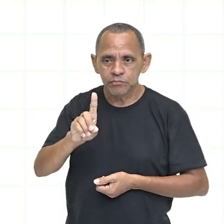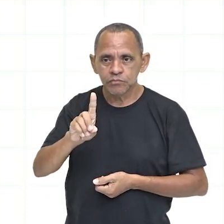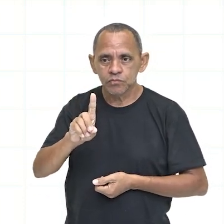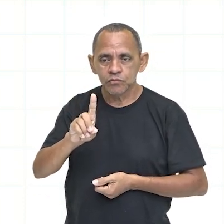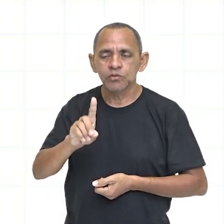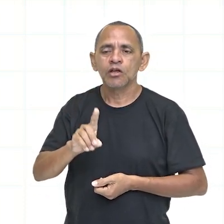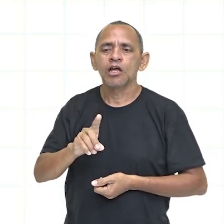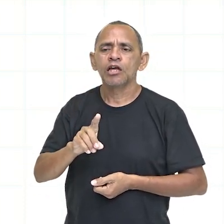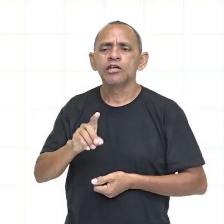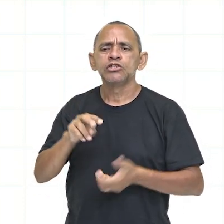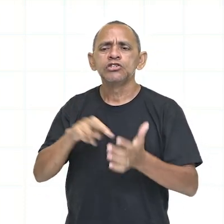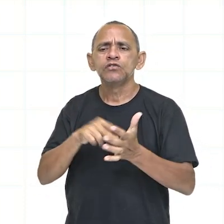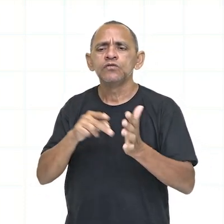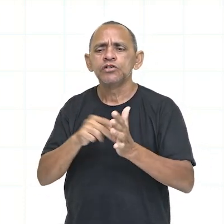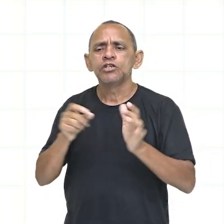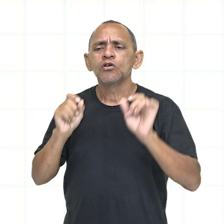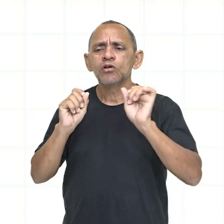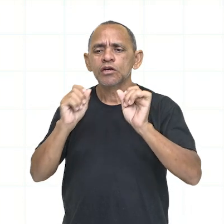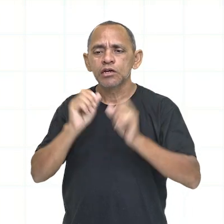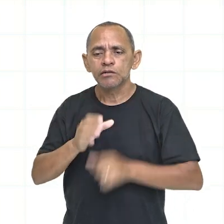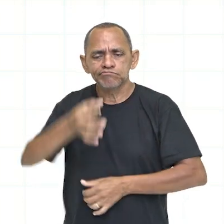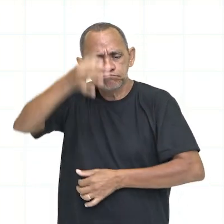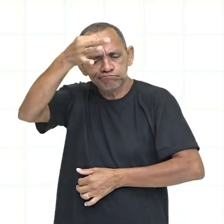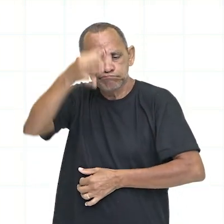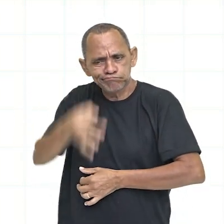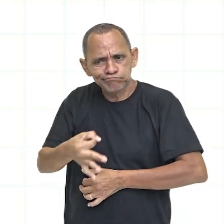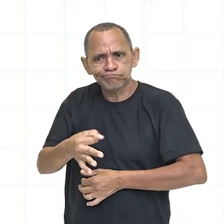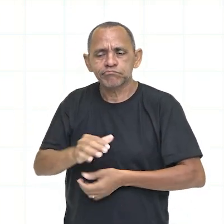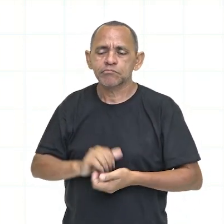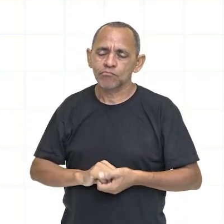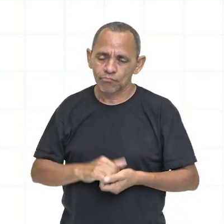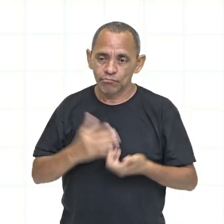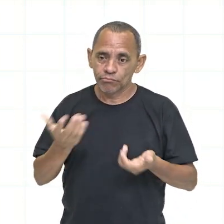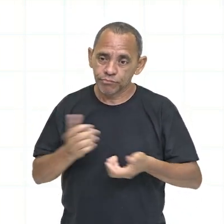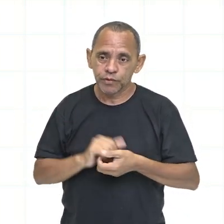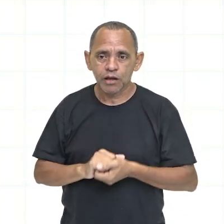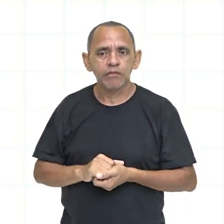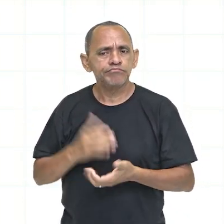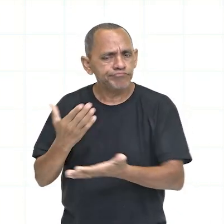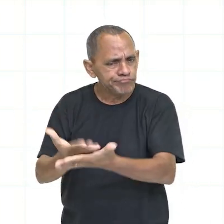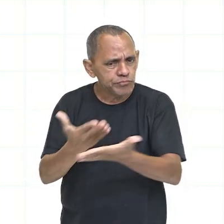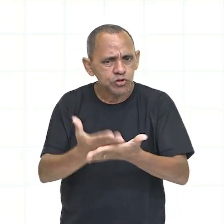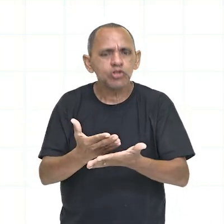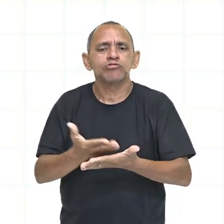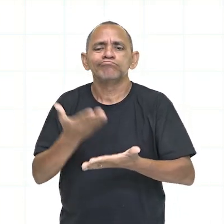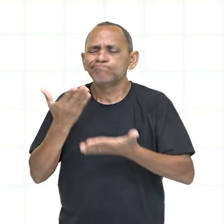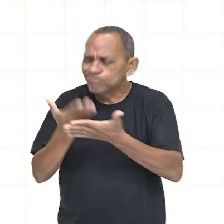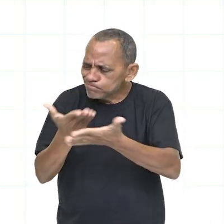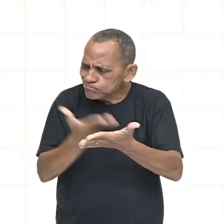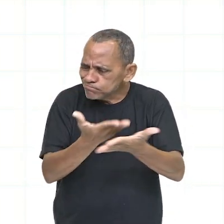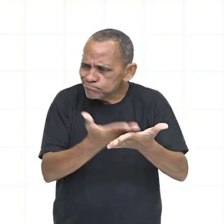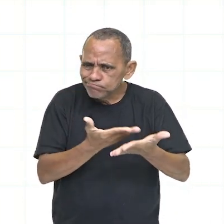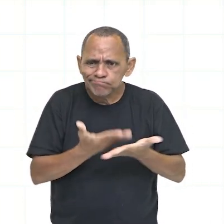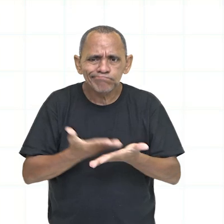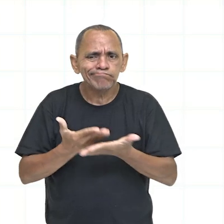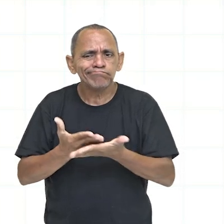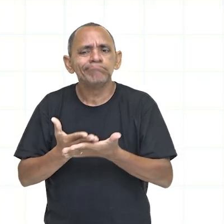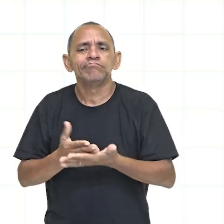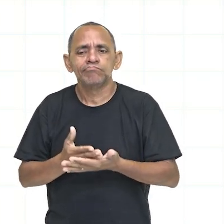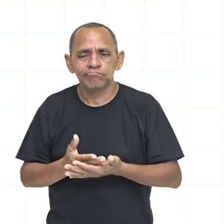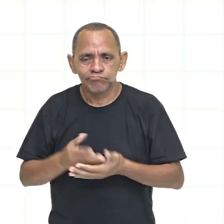utilizado com essa ideia, né? Então, ele estudou bastante, né? Não vou utilizar, diligente, né? De forma diligente.